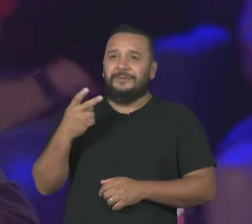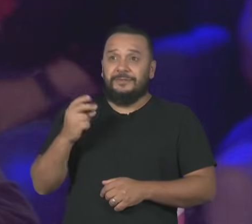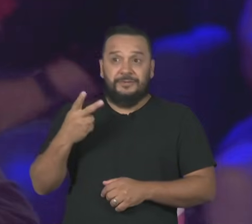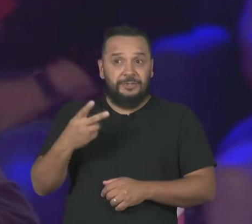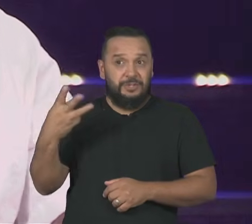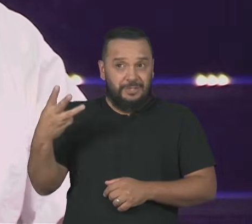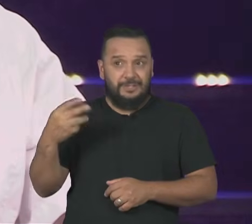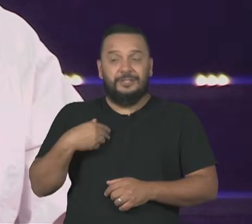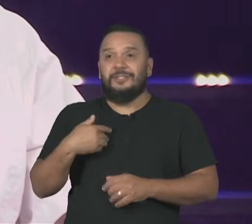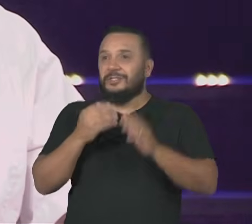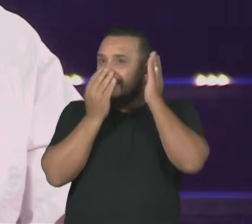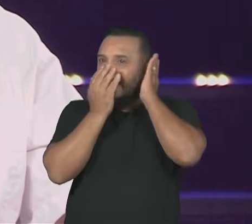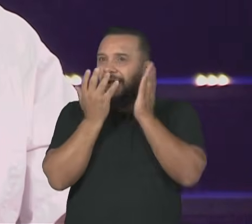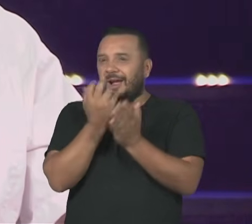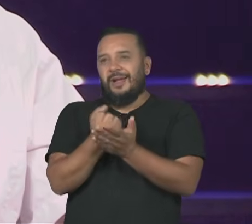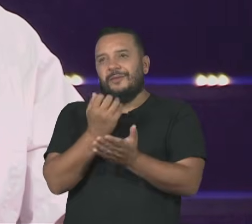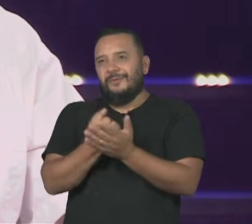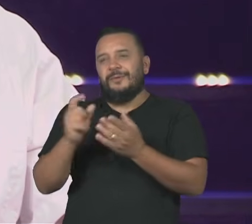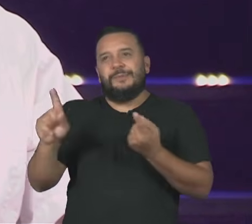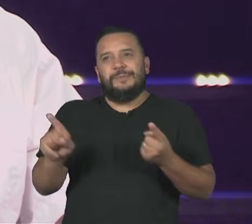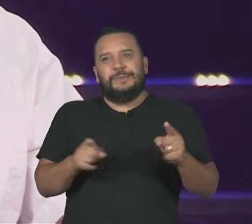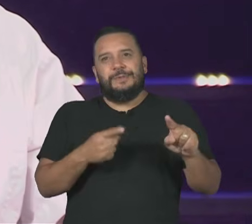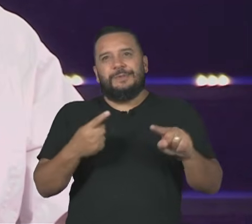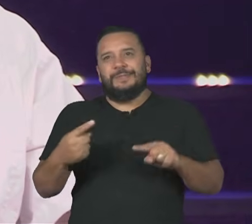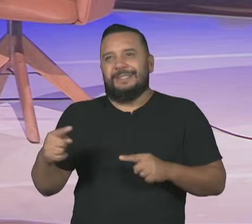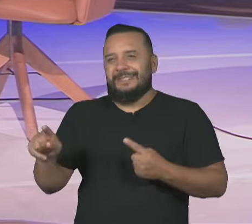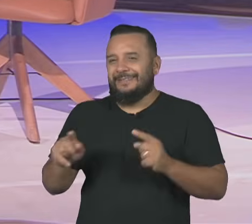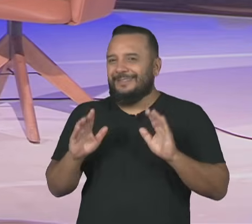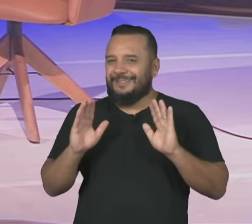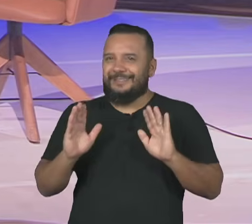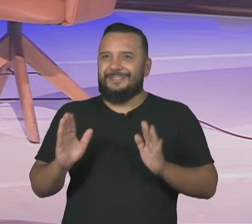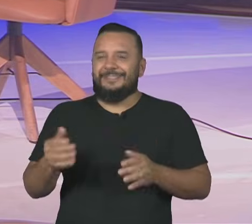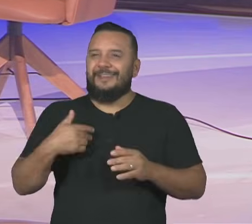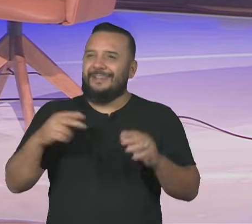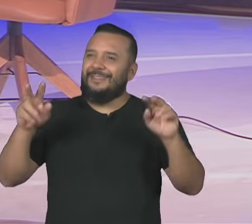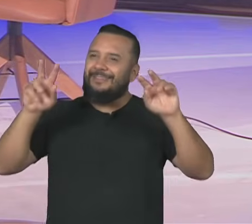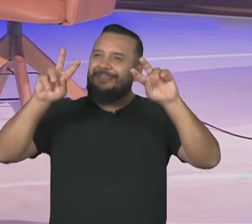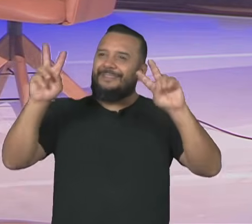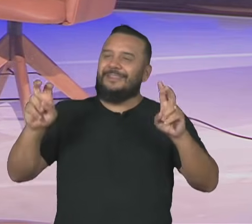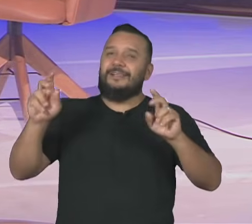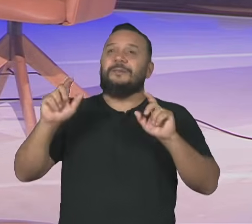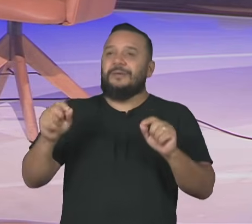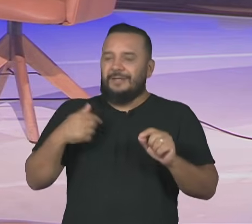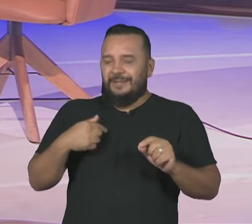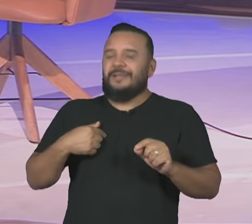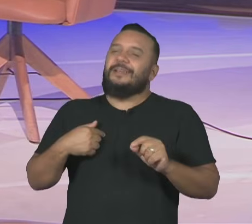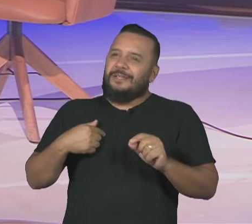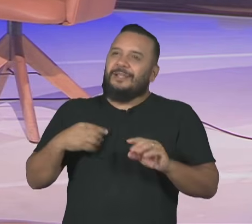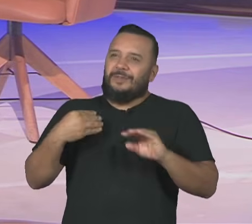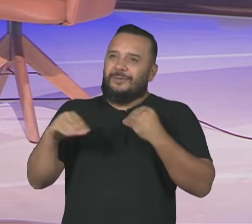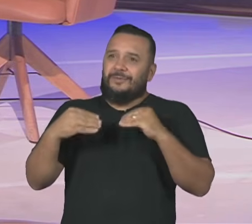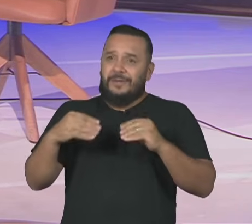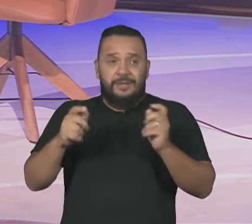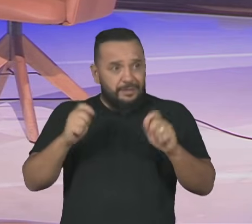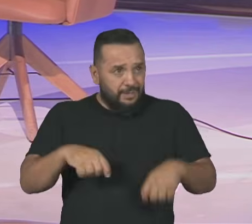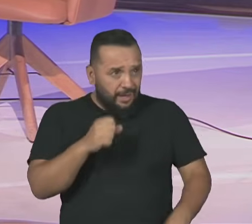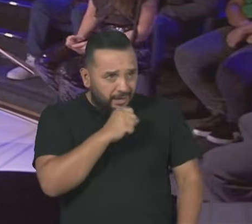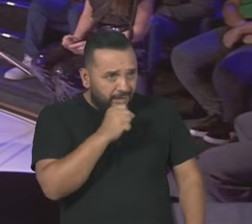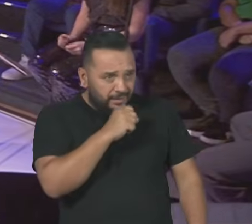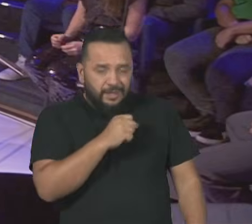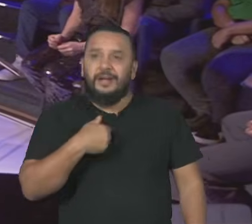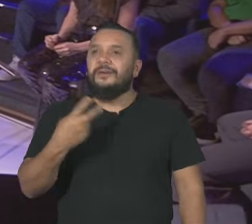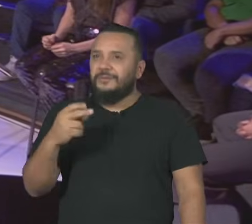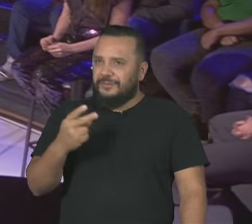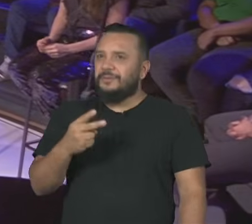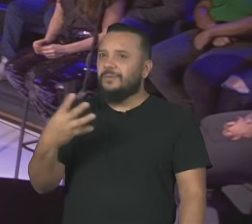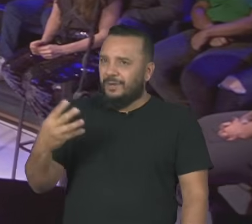2023 e a música virou tema de uma novela. Dá pra cantar um trecho? Em 2024. Dá